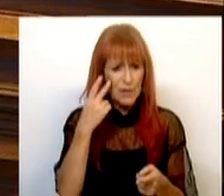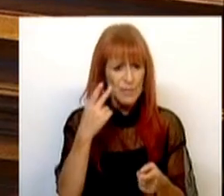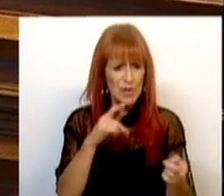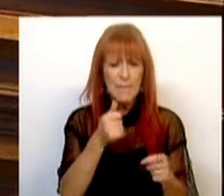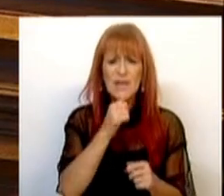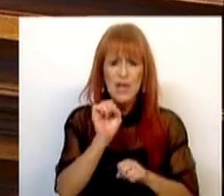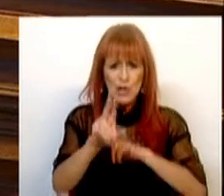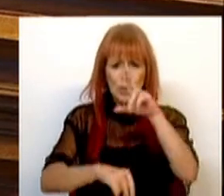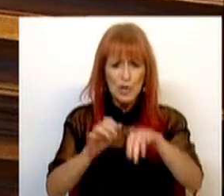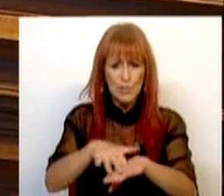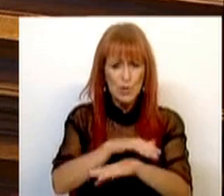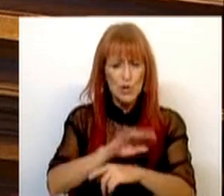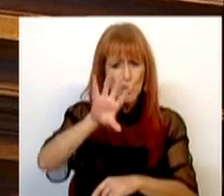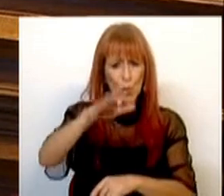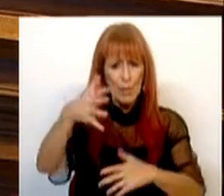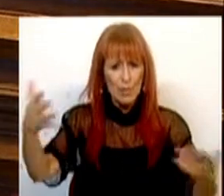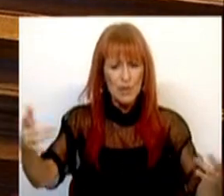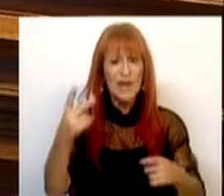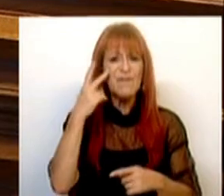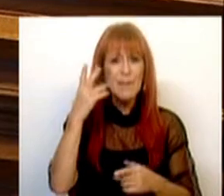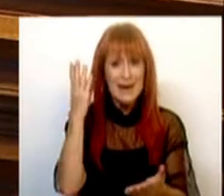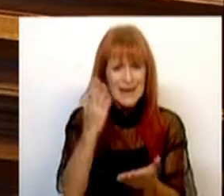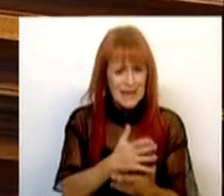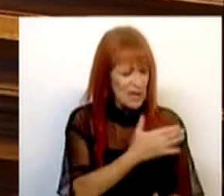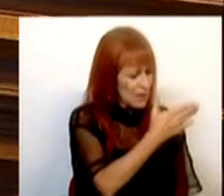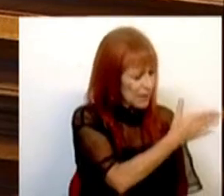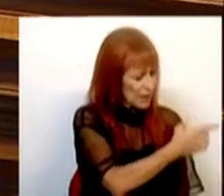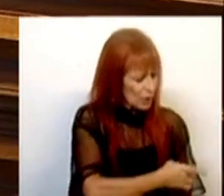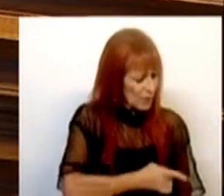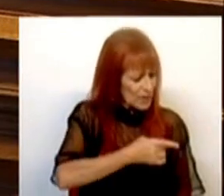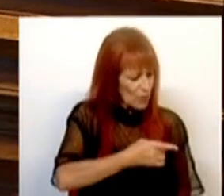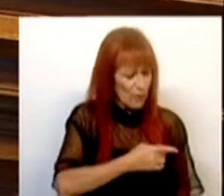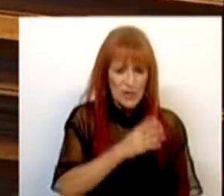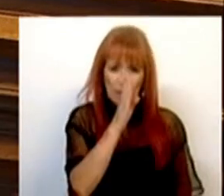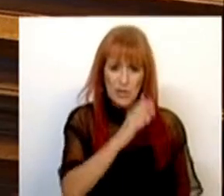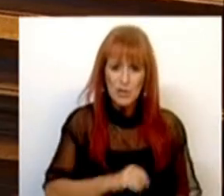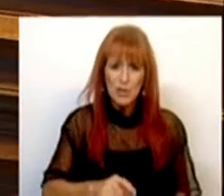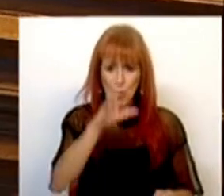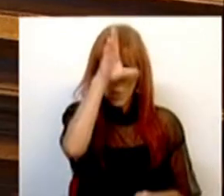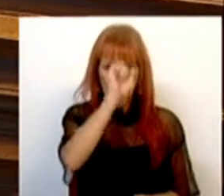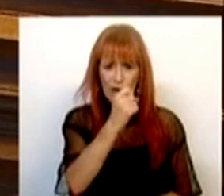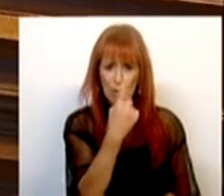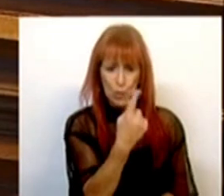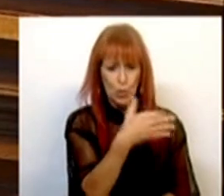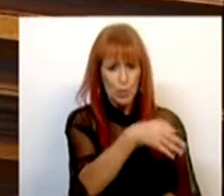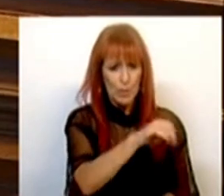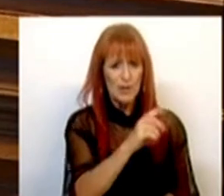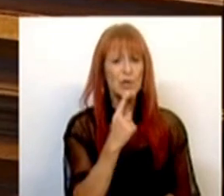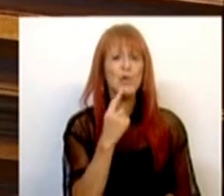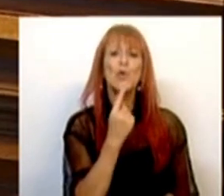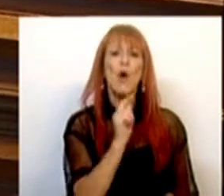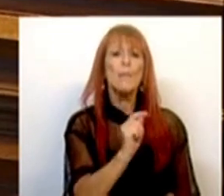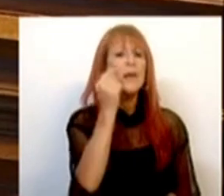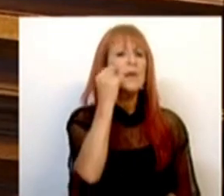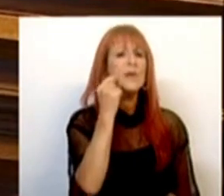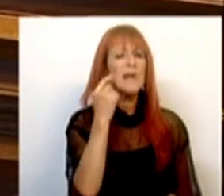medidas de modernização administrativa neste país, vemos que desde 99, em que são implementadas pelas mãos do governo do socialista, chamado António